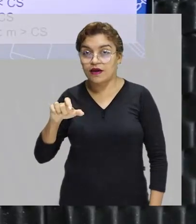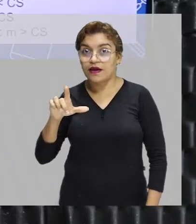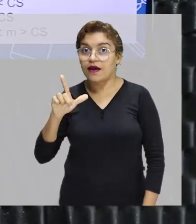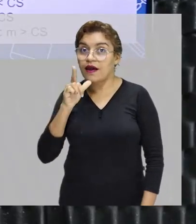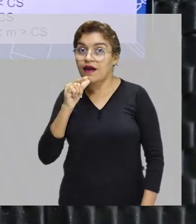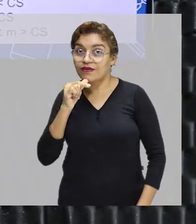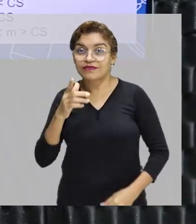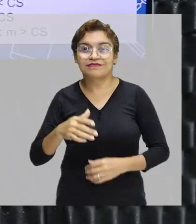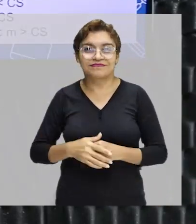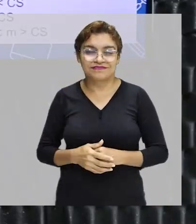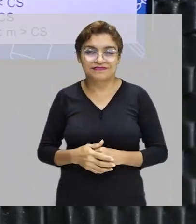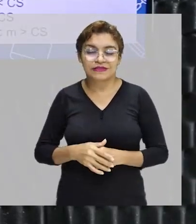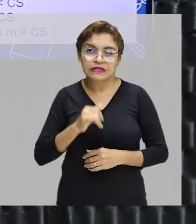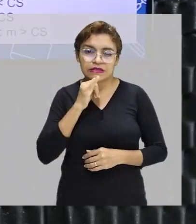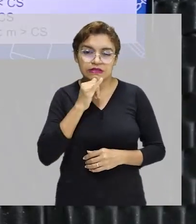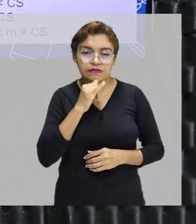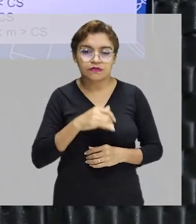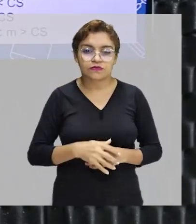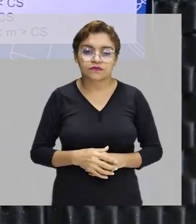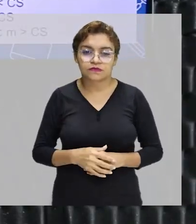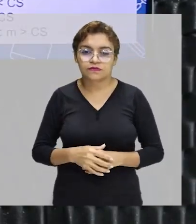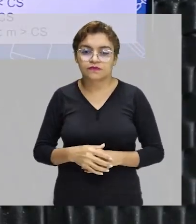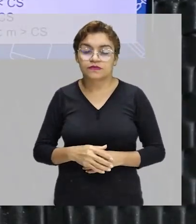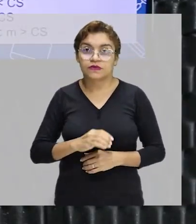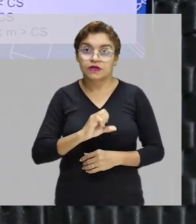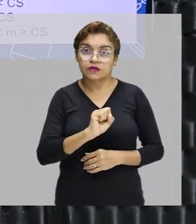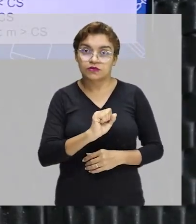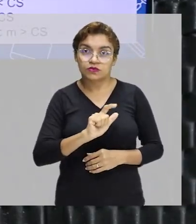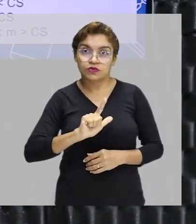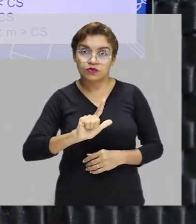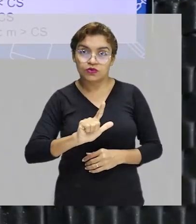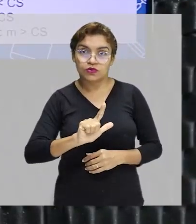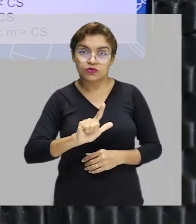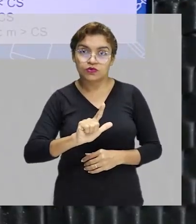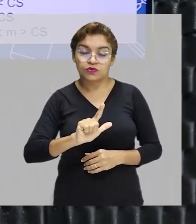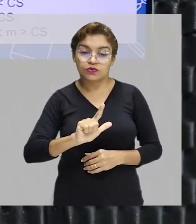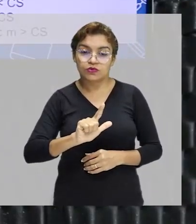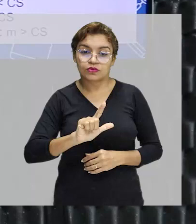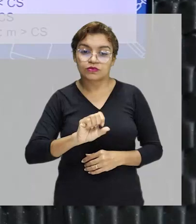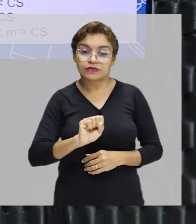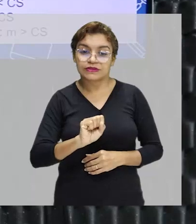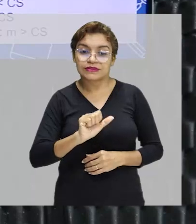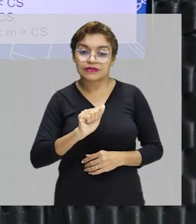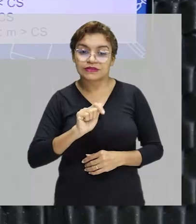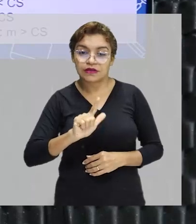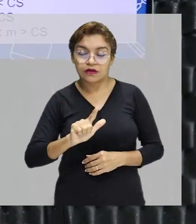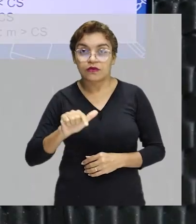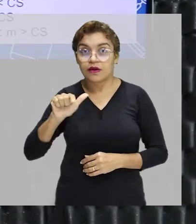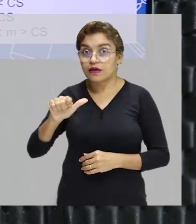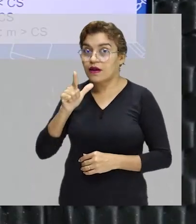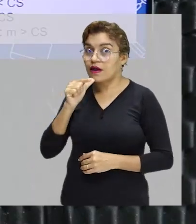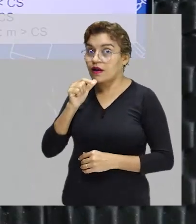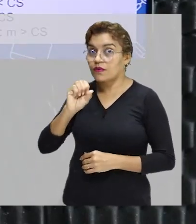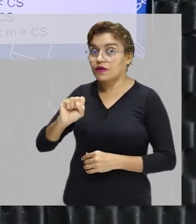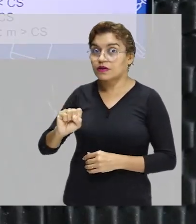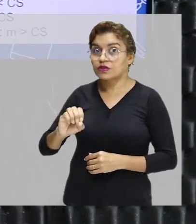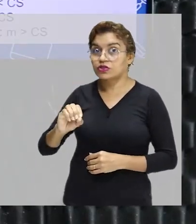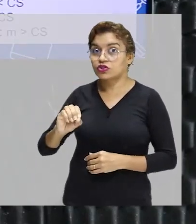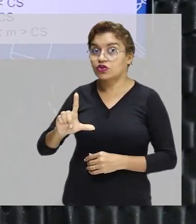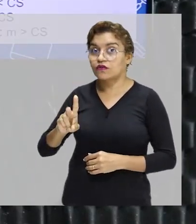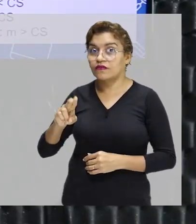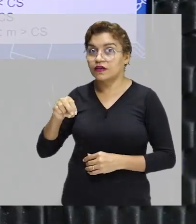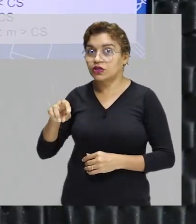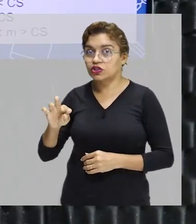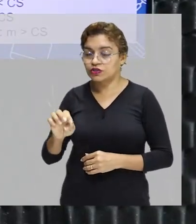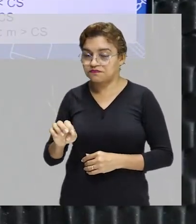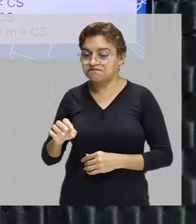rápido, sal de cozinha, soluto. A água é o nosso solvente, beleza?